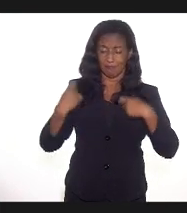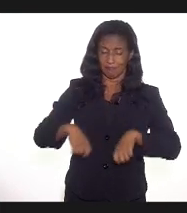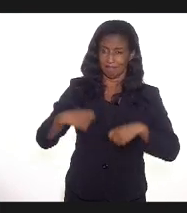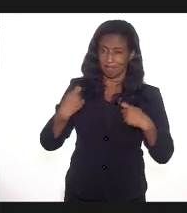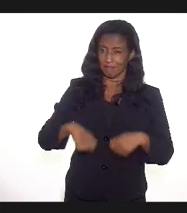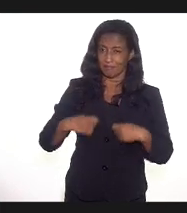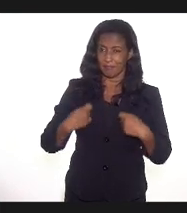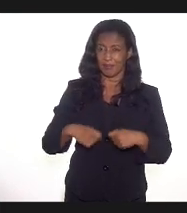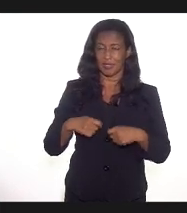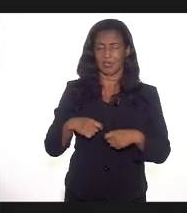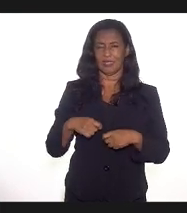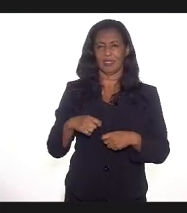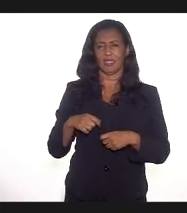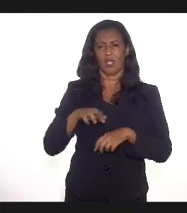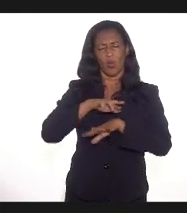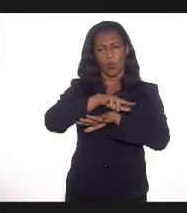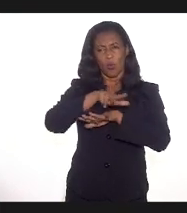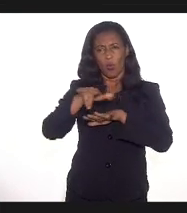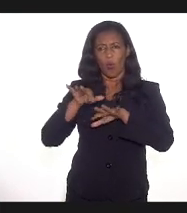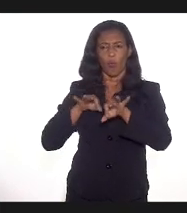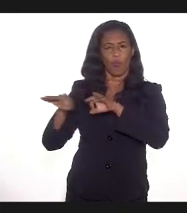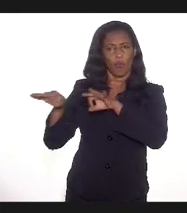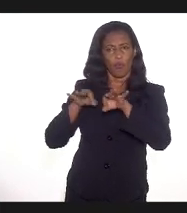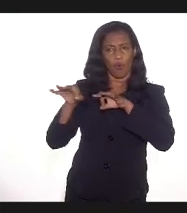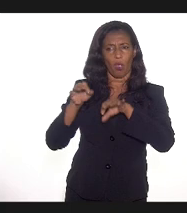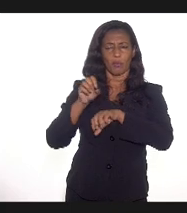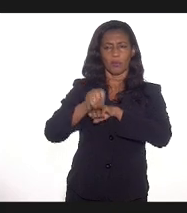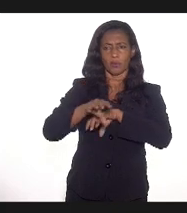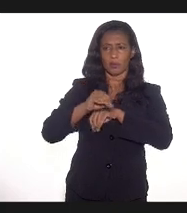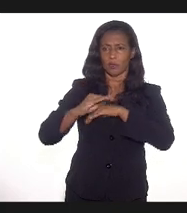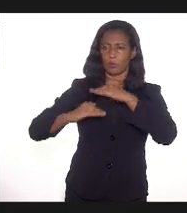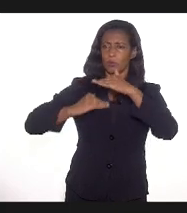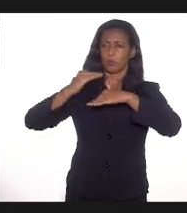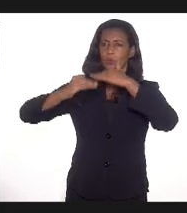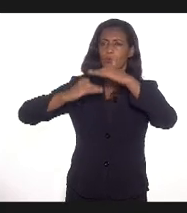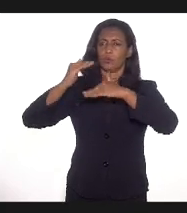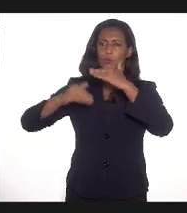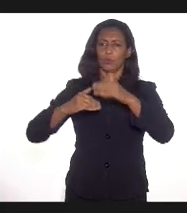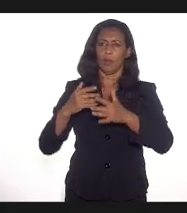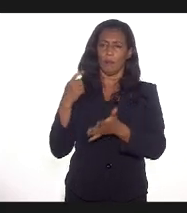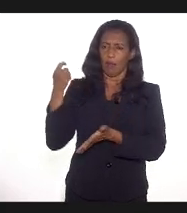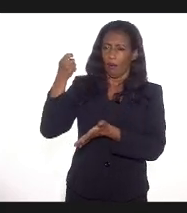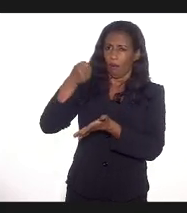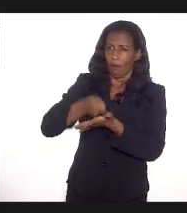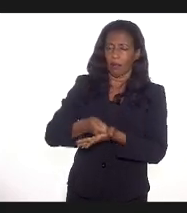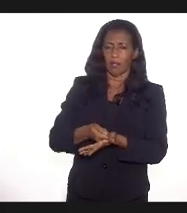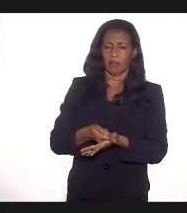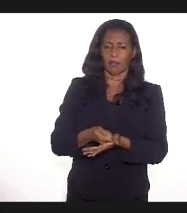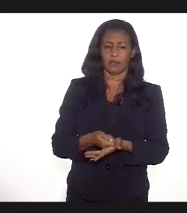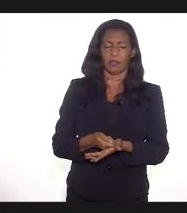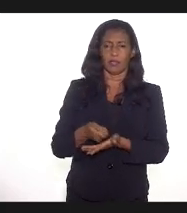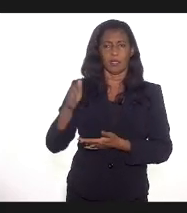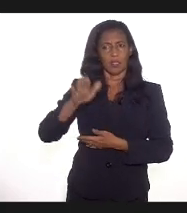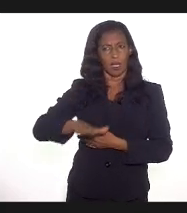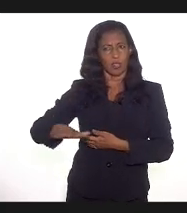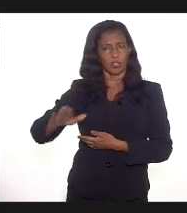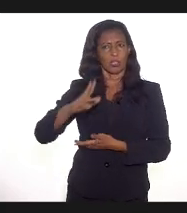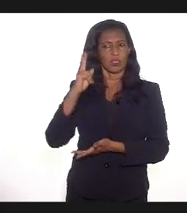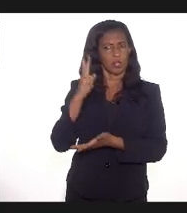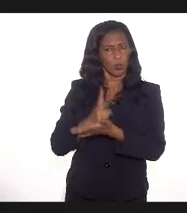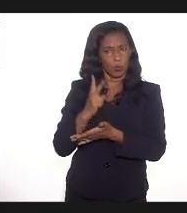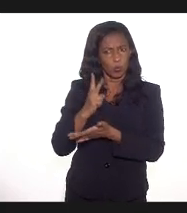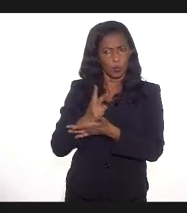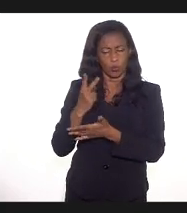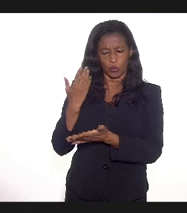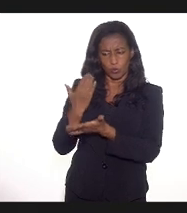que diversas formas de educação sejam desenvolvidas para garantir que as crianças tenham continuidade